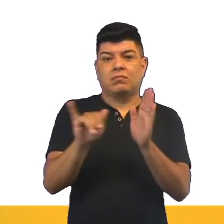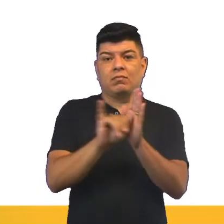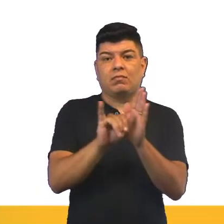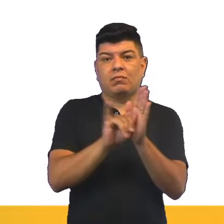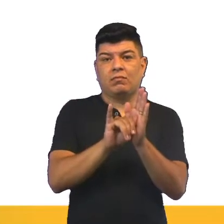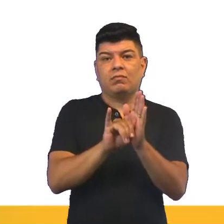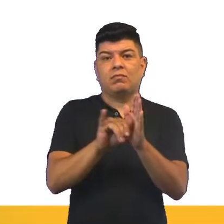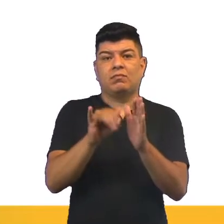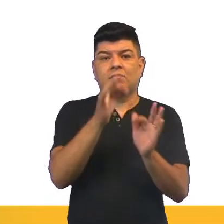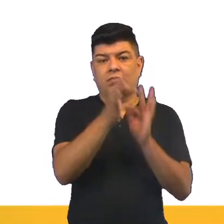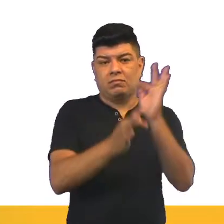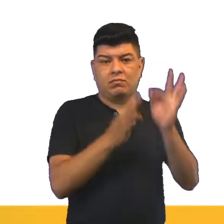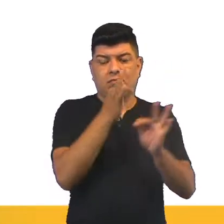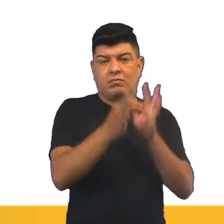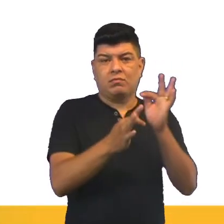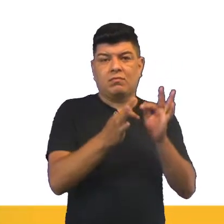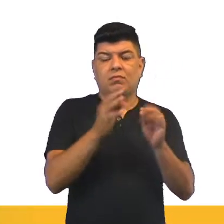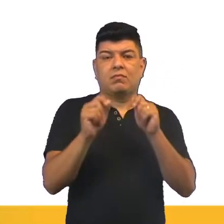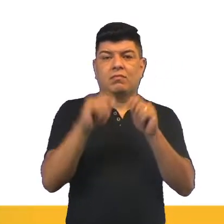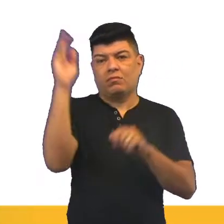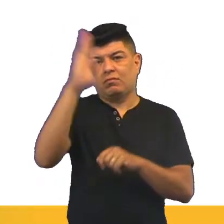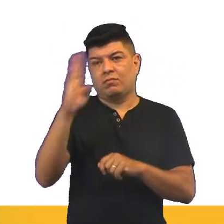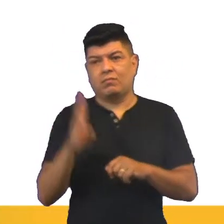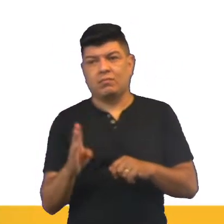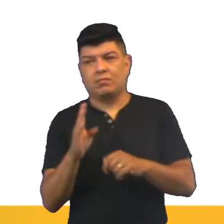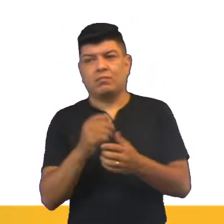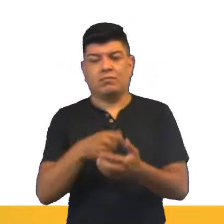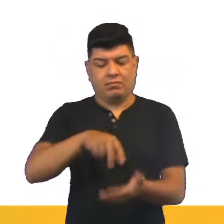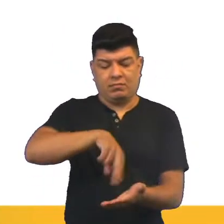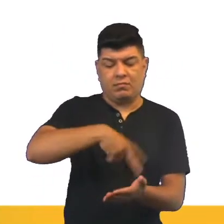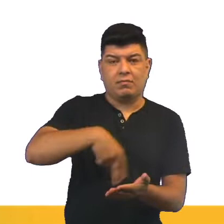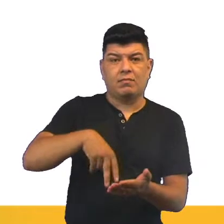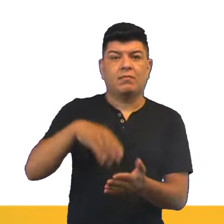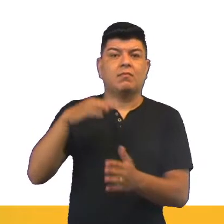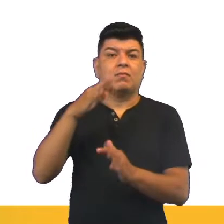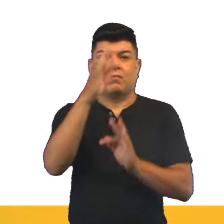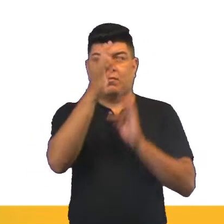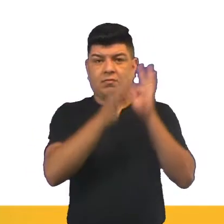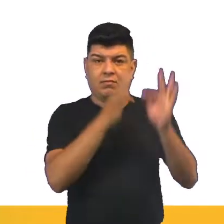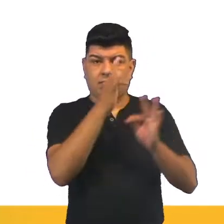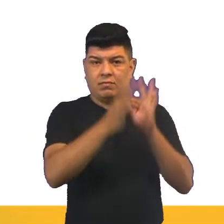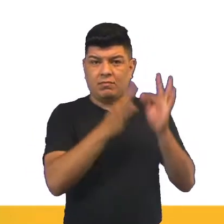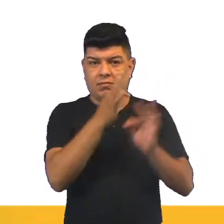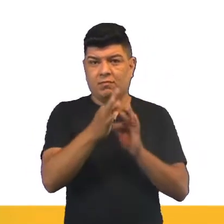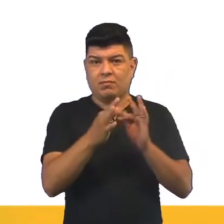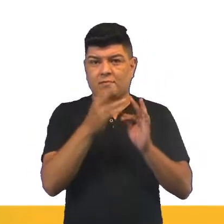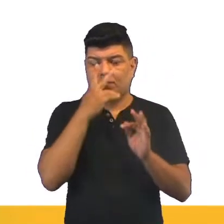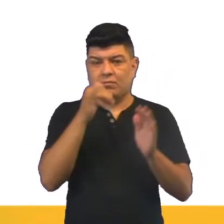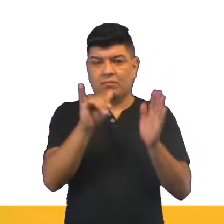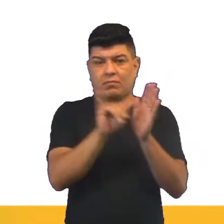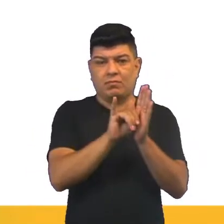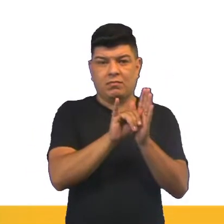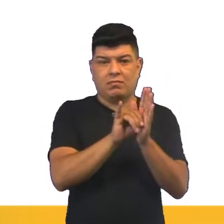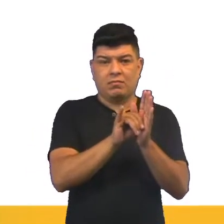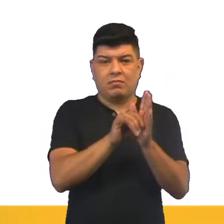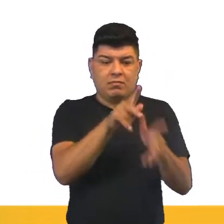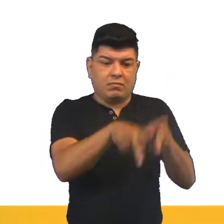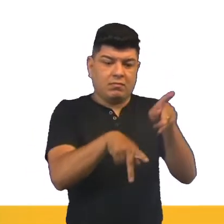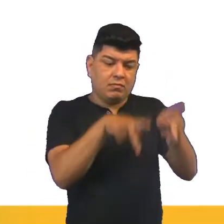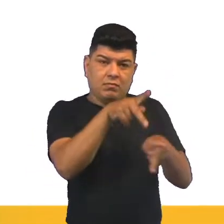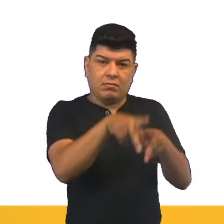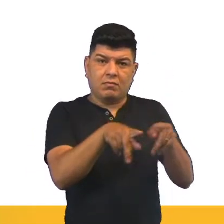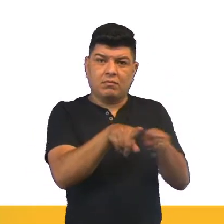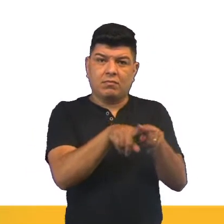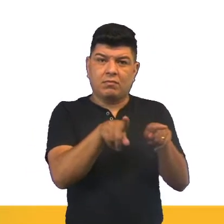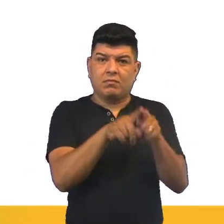identidade folclórica do Brasil. As danças folclóricas representam a identidade de um povo e fazem